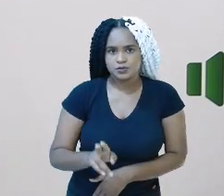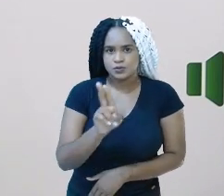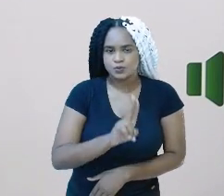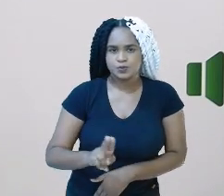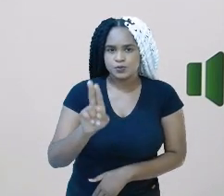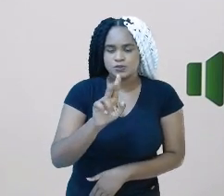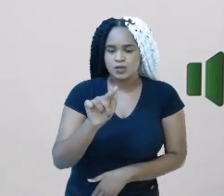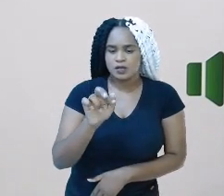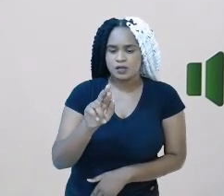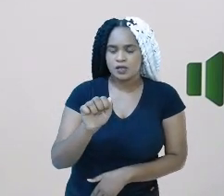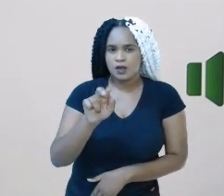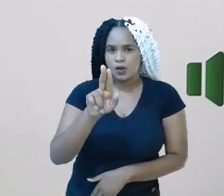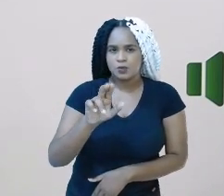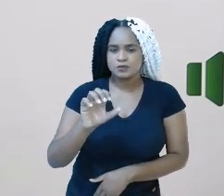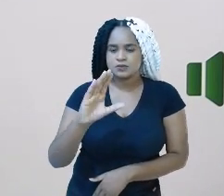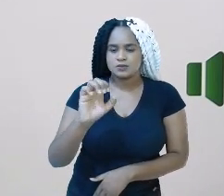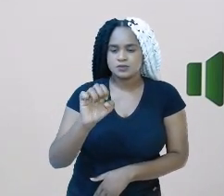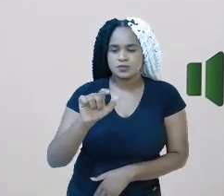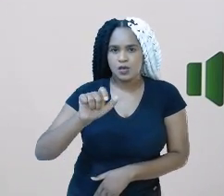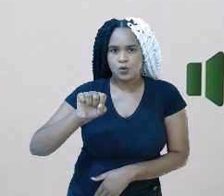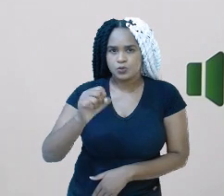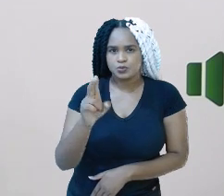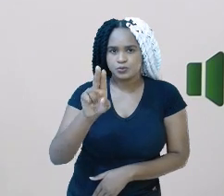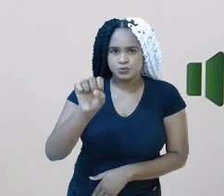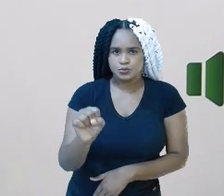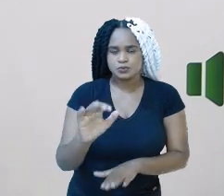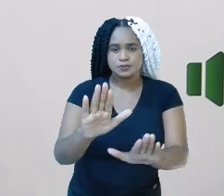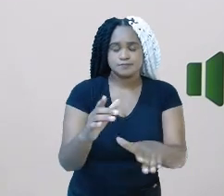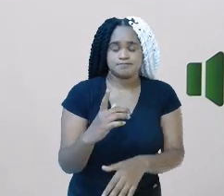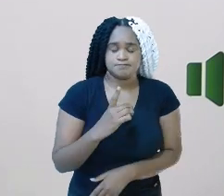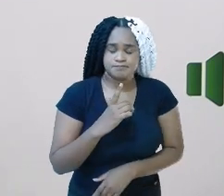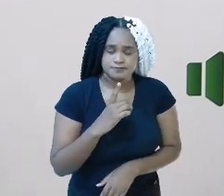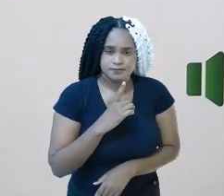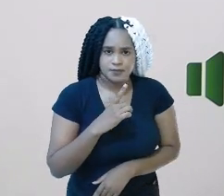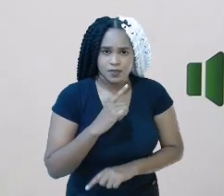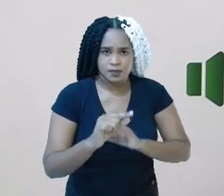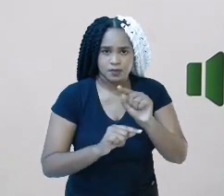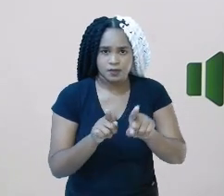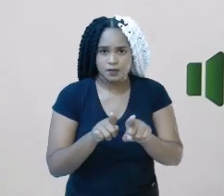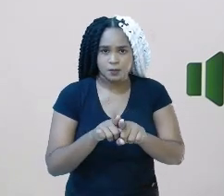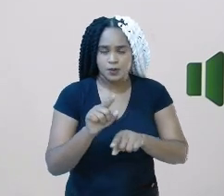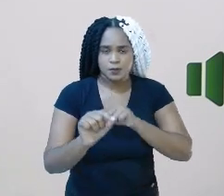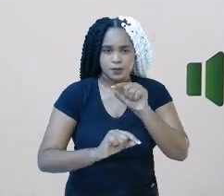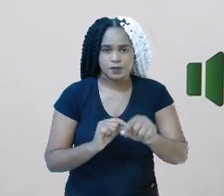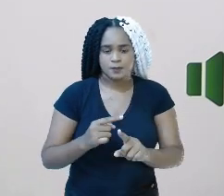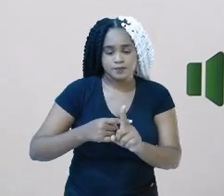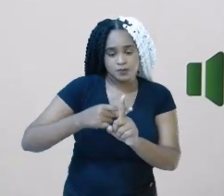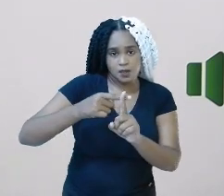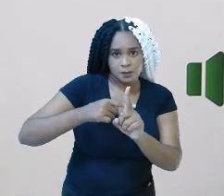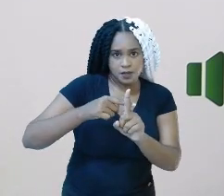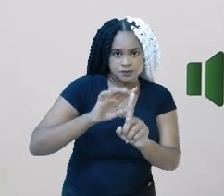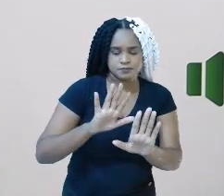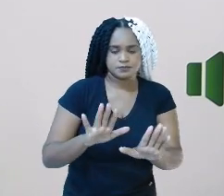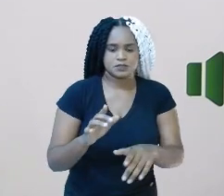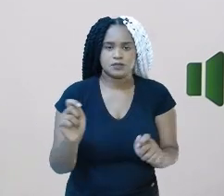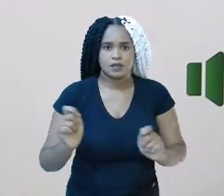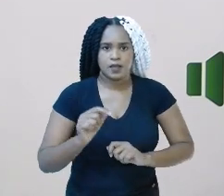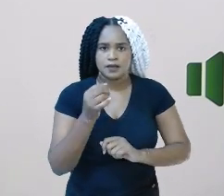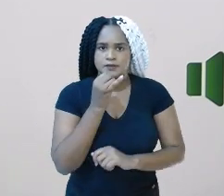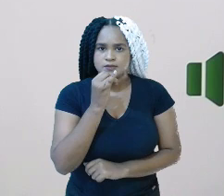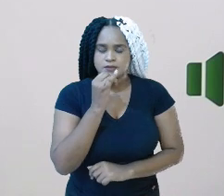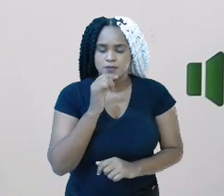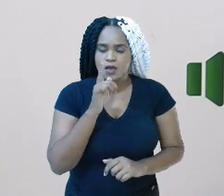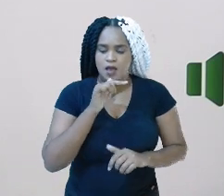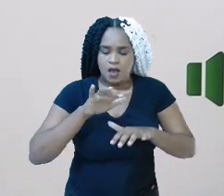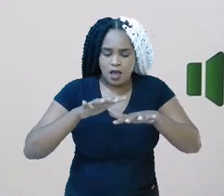utiliza os graus Celsius. E além da nossa temperatura, a gente pode fazer a medição da água, por exemplo, de